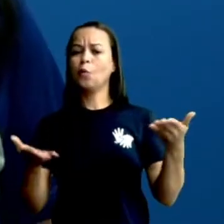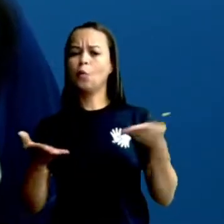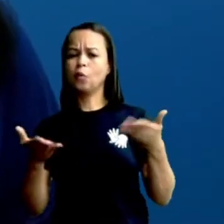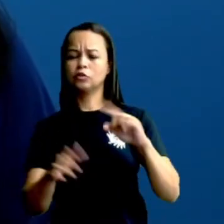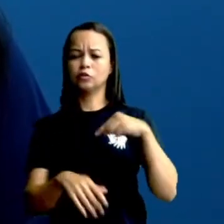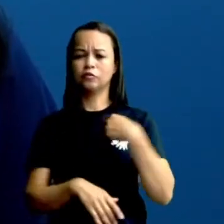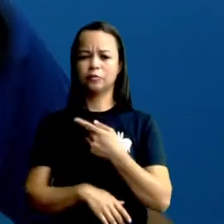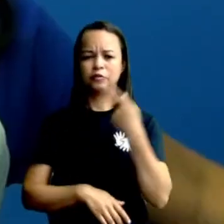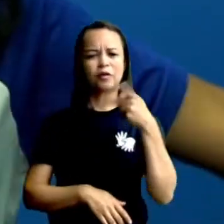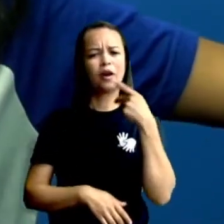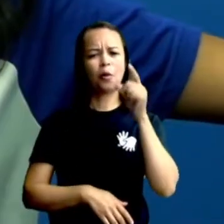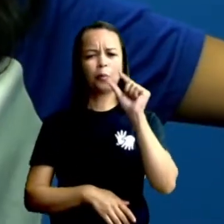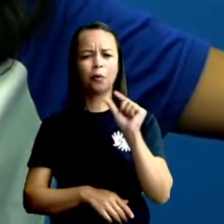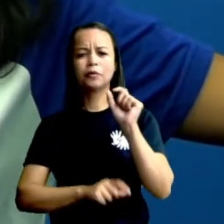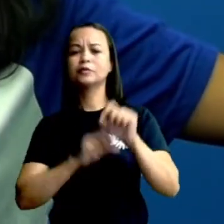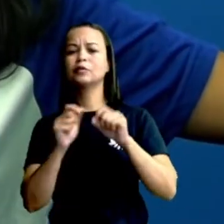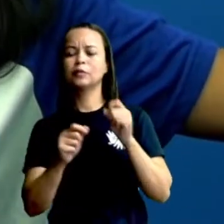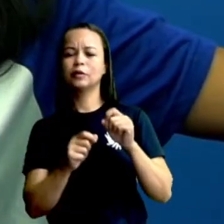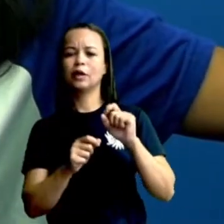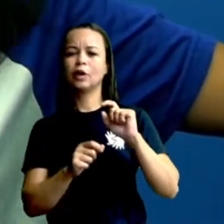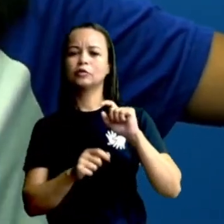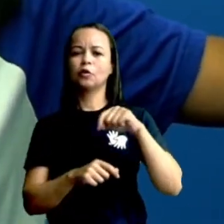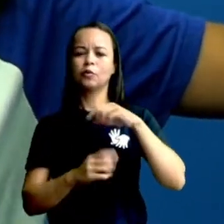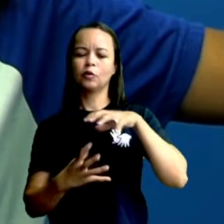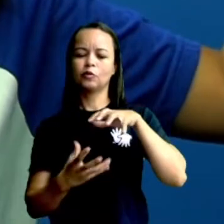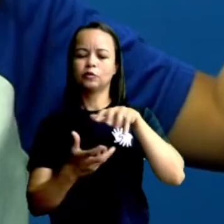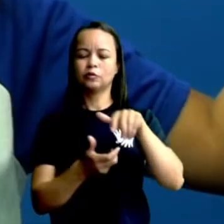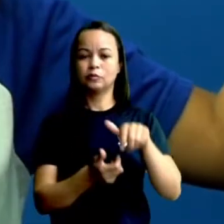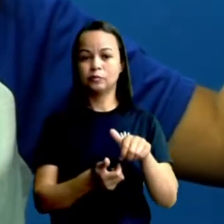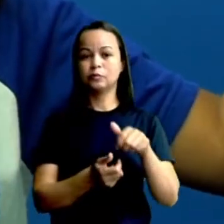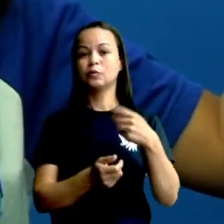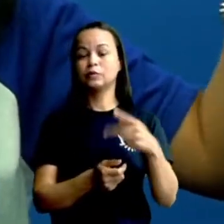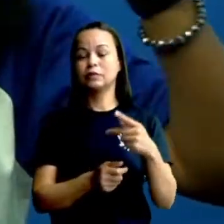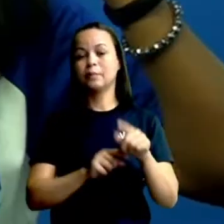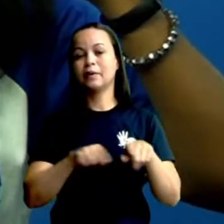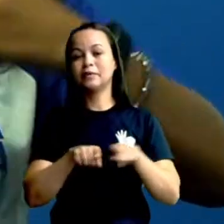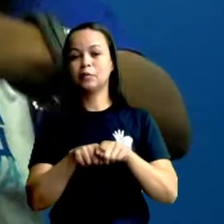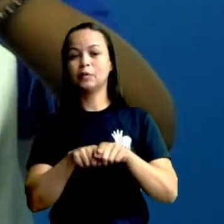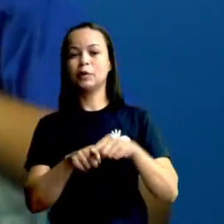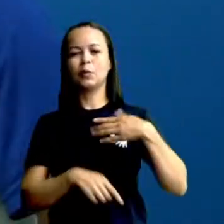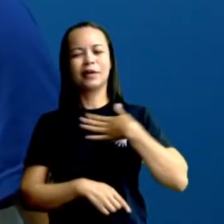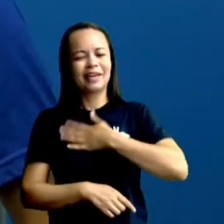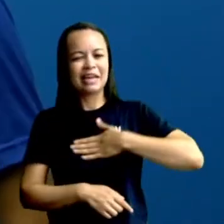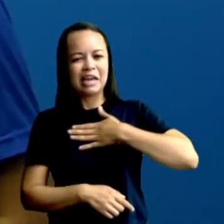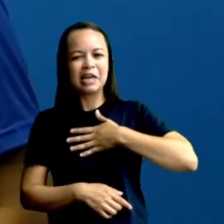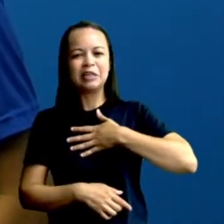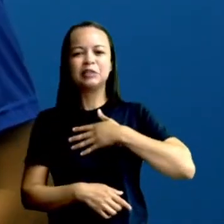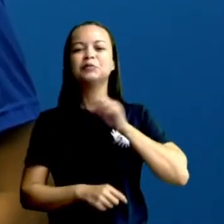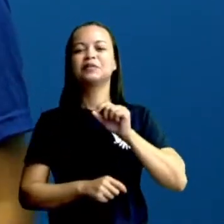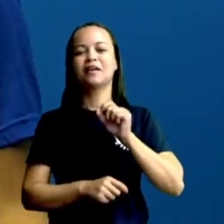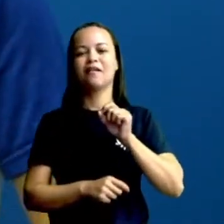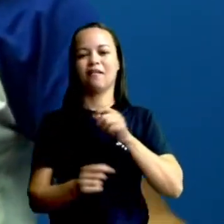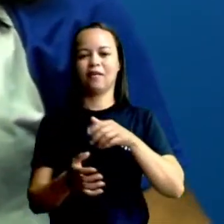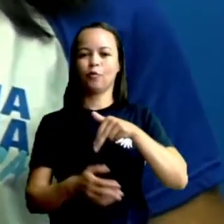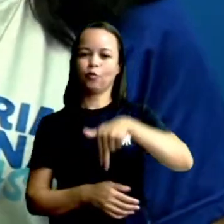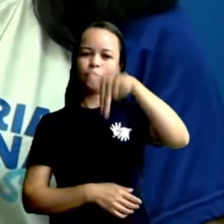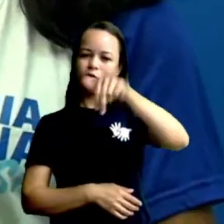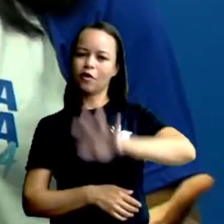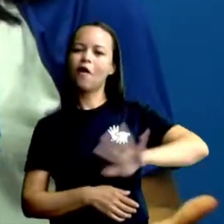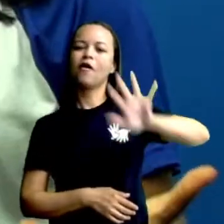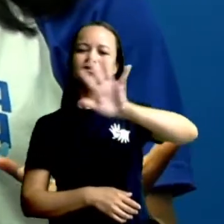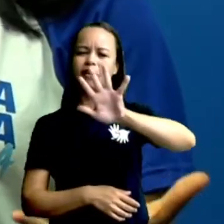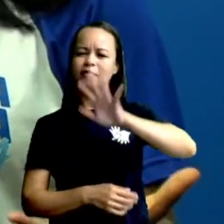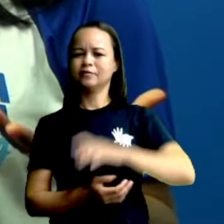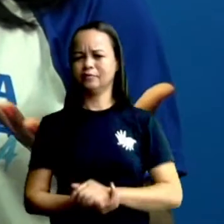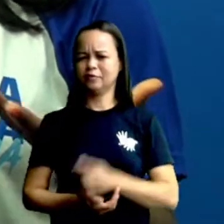nossa terra, sobre o nosso querido Nordeste. E aí, você sabe o que é Nordeste? Por que tem